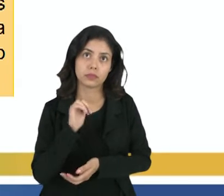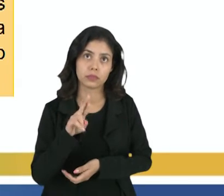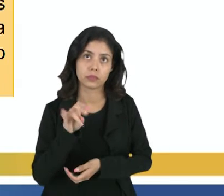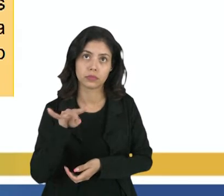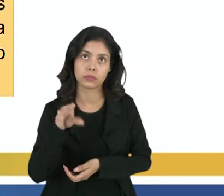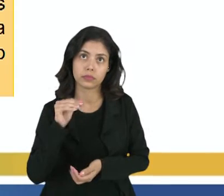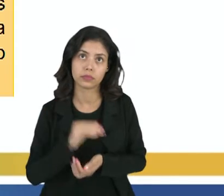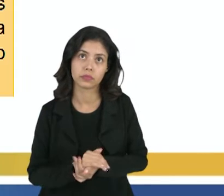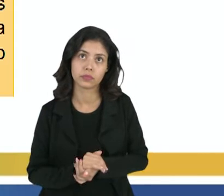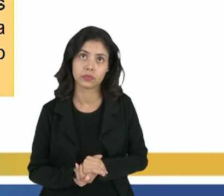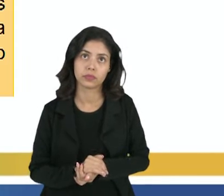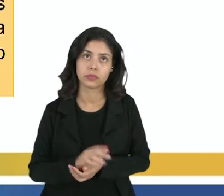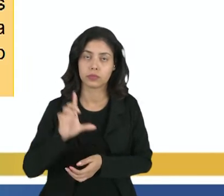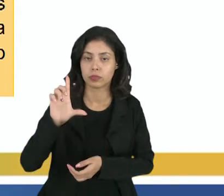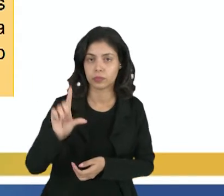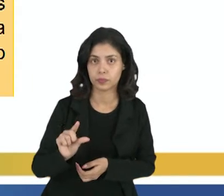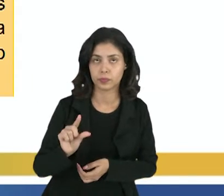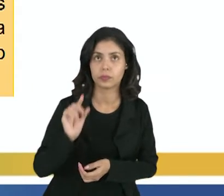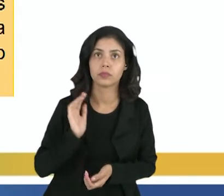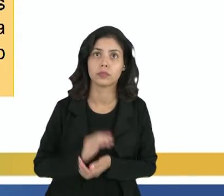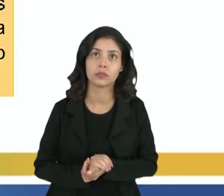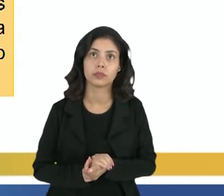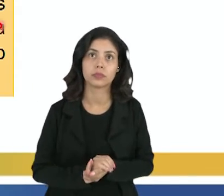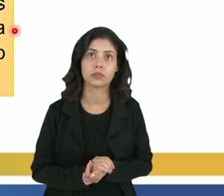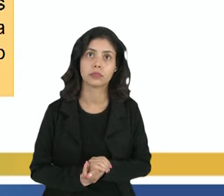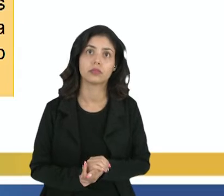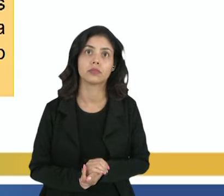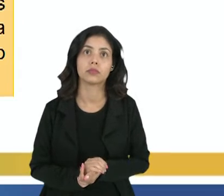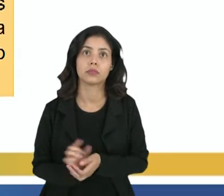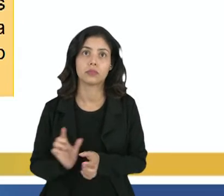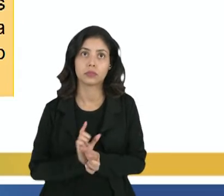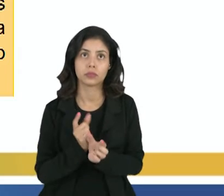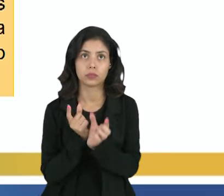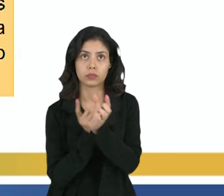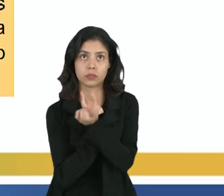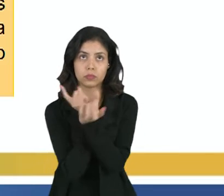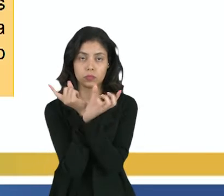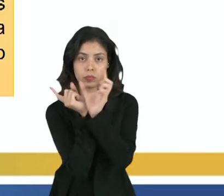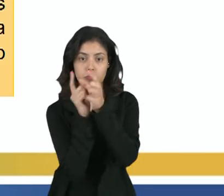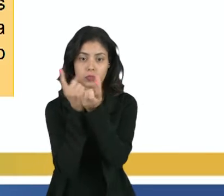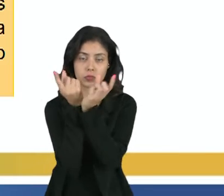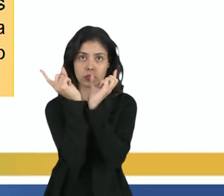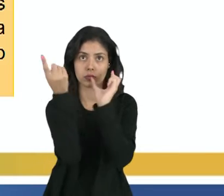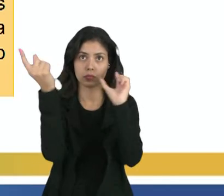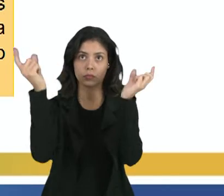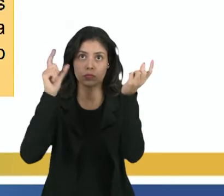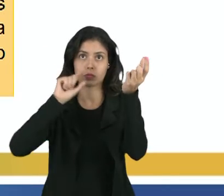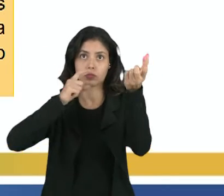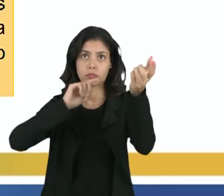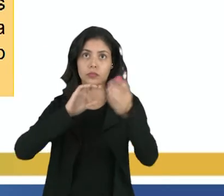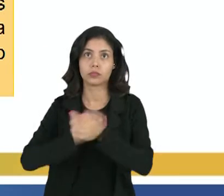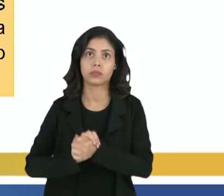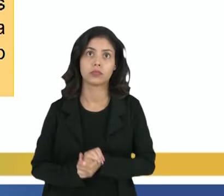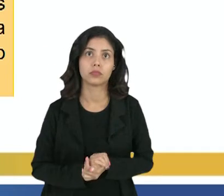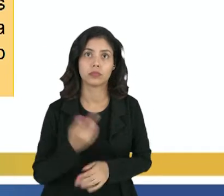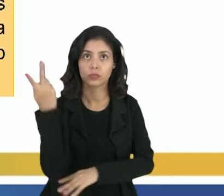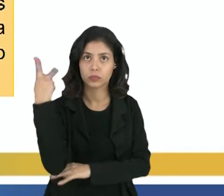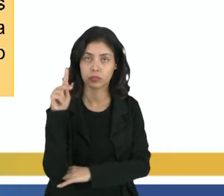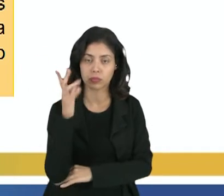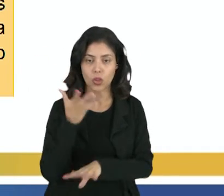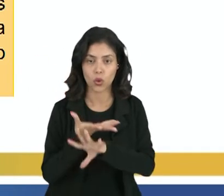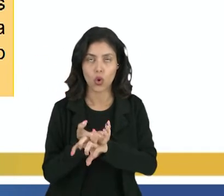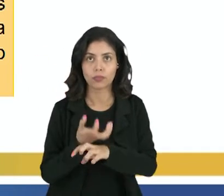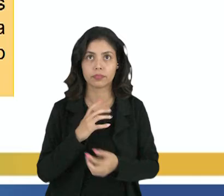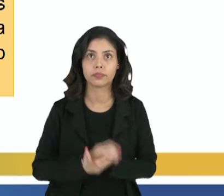vegetação arbustiva de médio porte, com galhos retorcidos e folhas adaptadas para os períodos